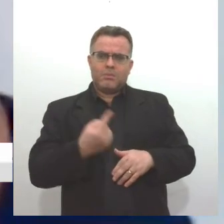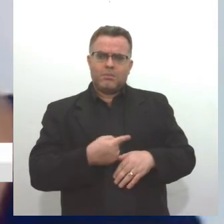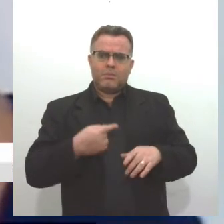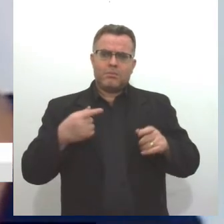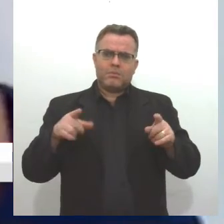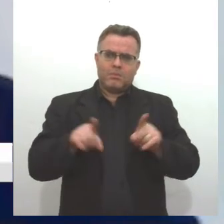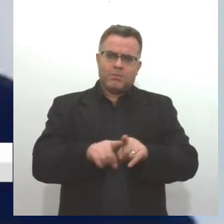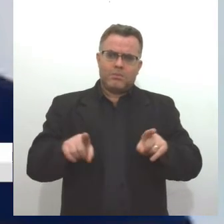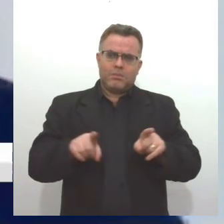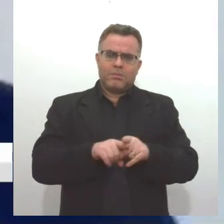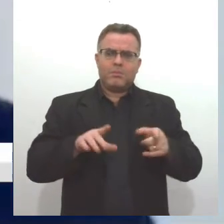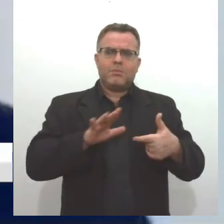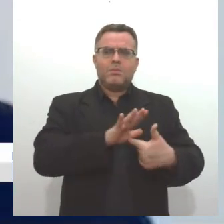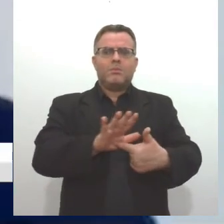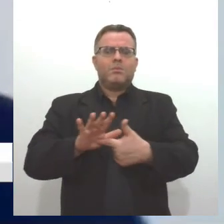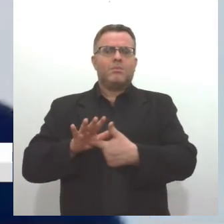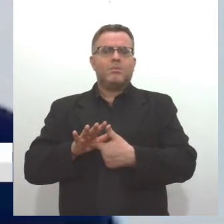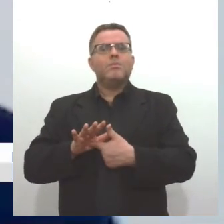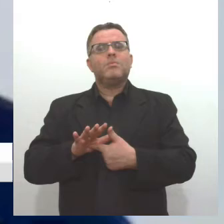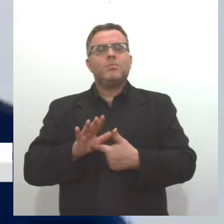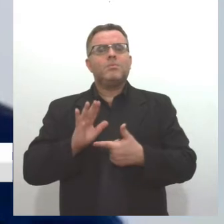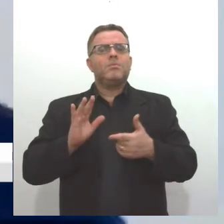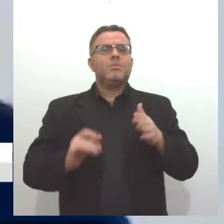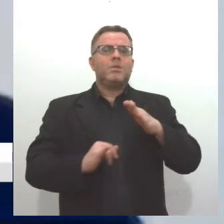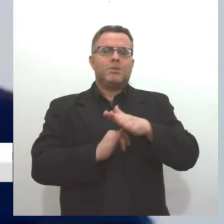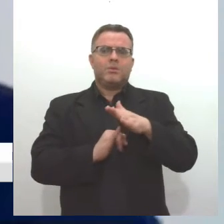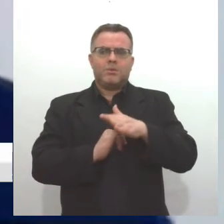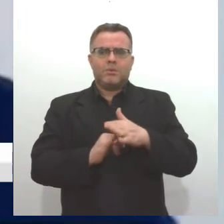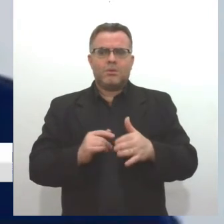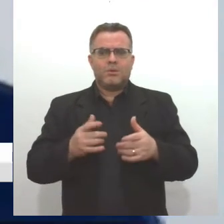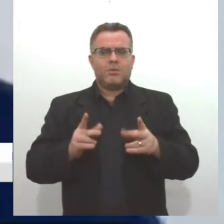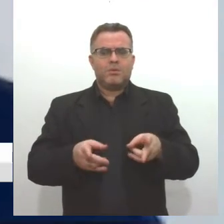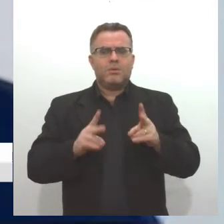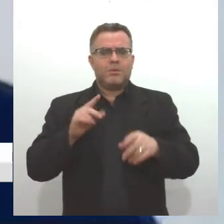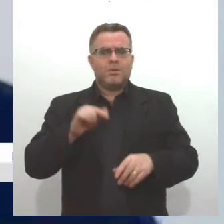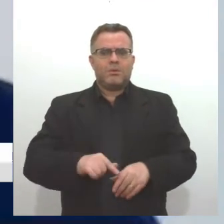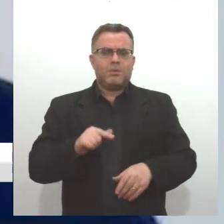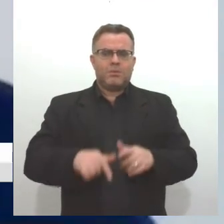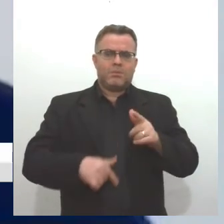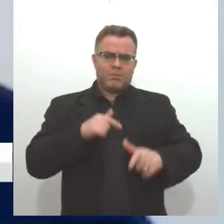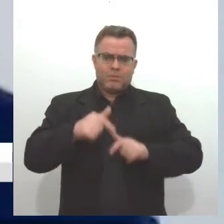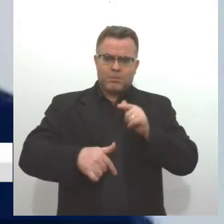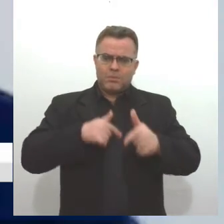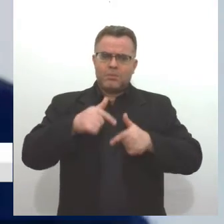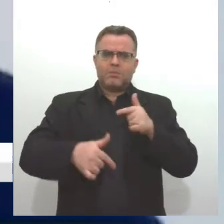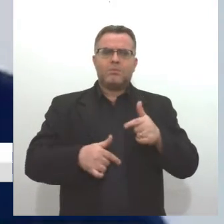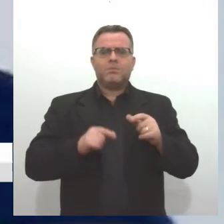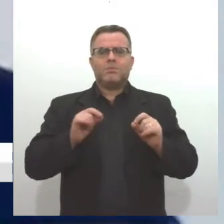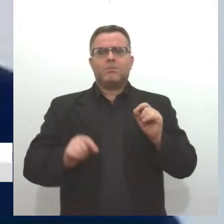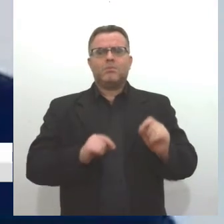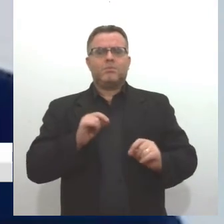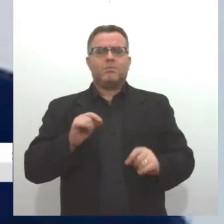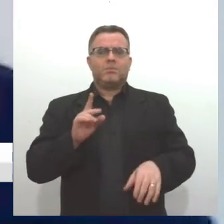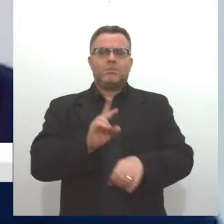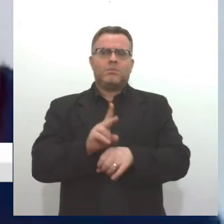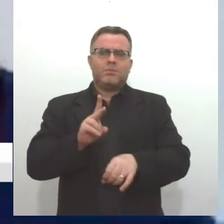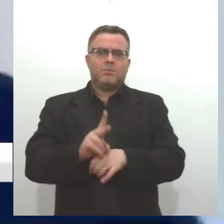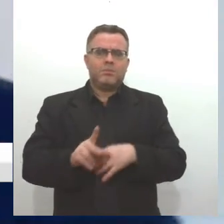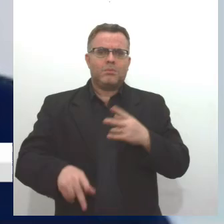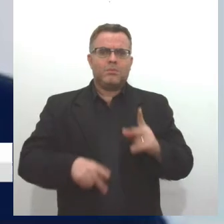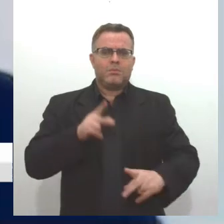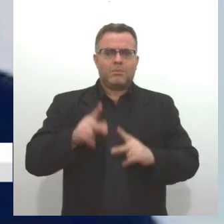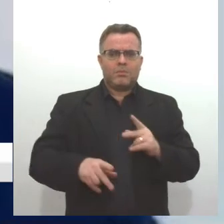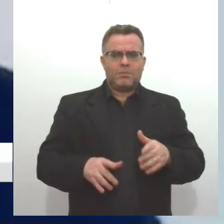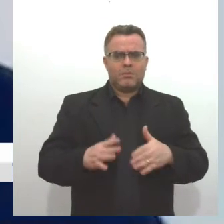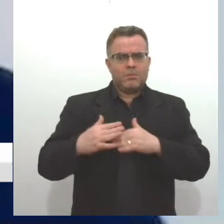além das instituições que sempre estão aqui para fazer esse serviço, né, de amparar a nossa população, de acolher,